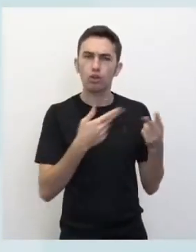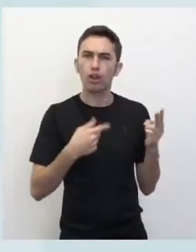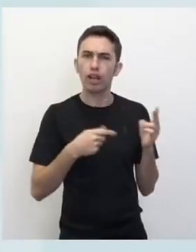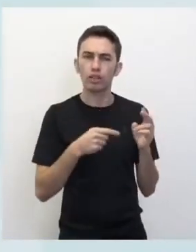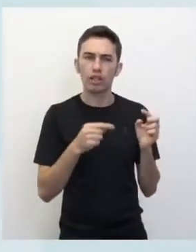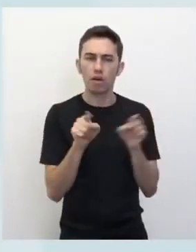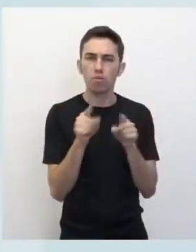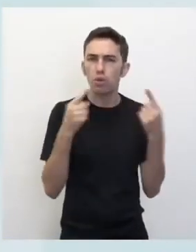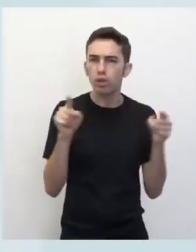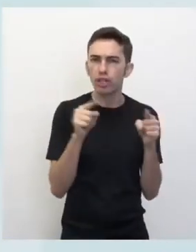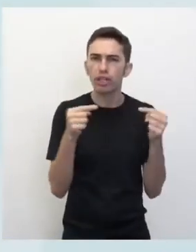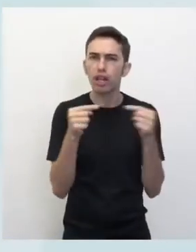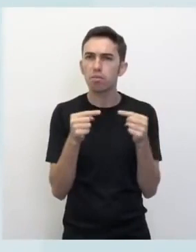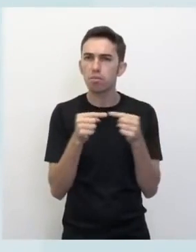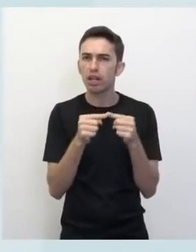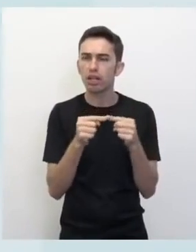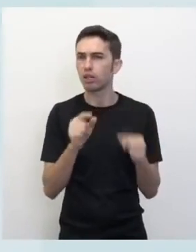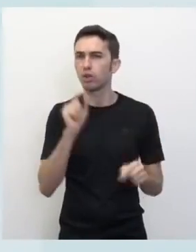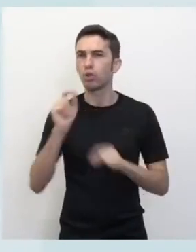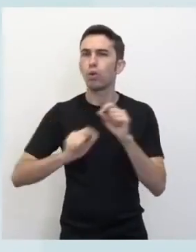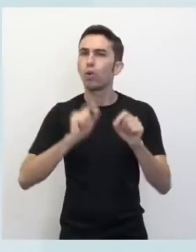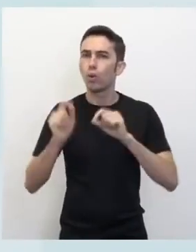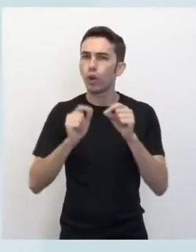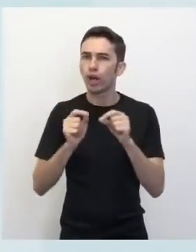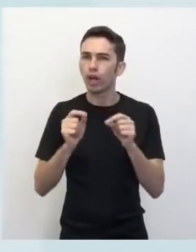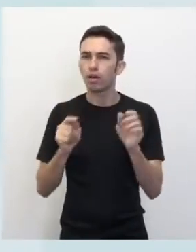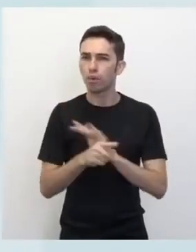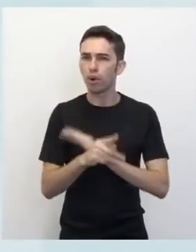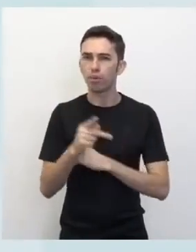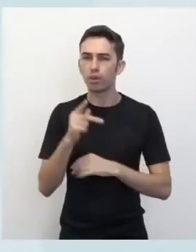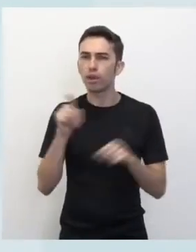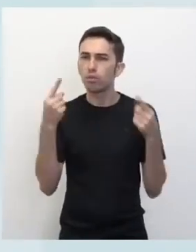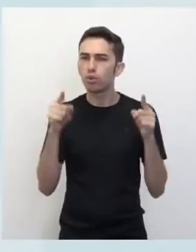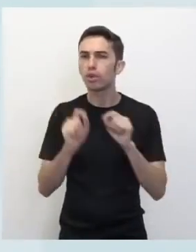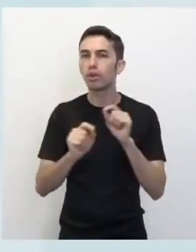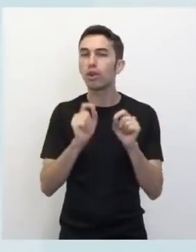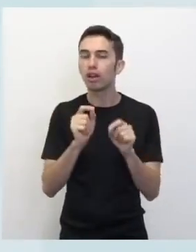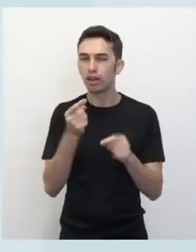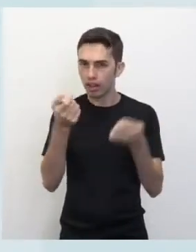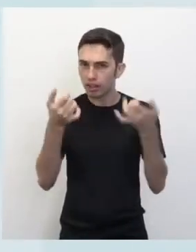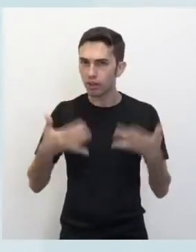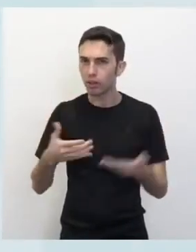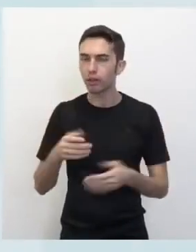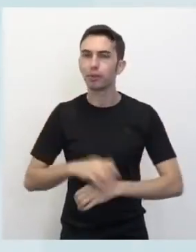minuto, conta para o professor Jonas quais são os elementos constitutivos da música.